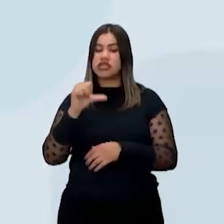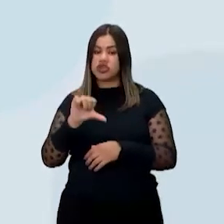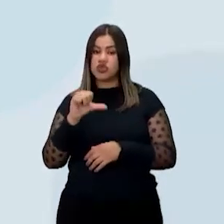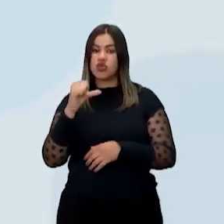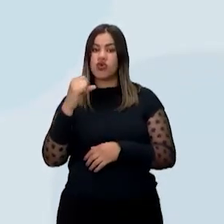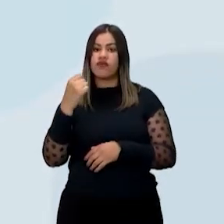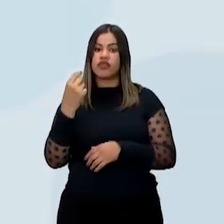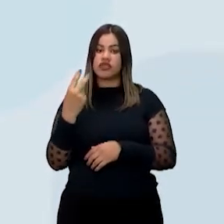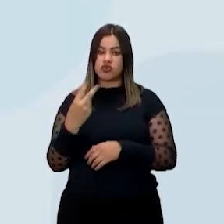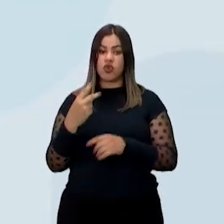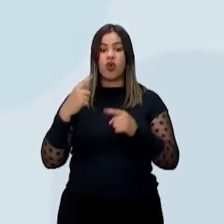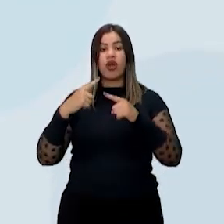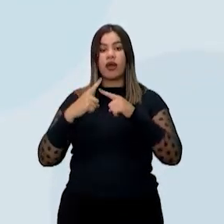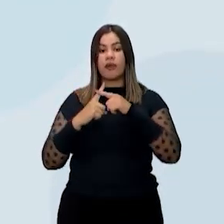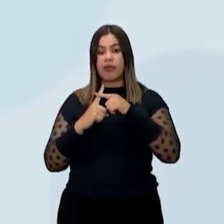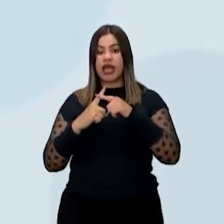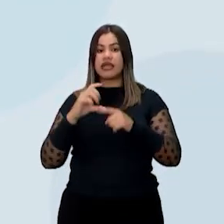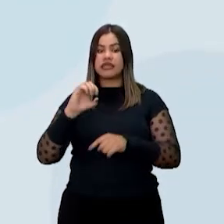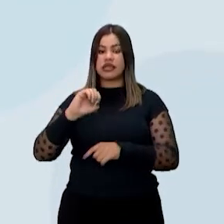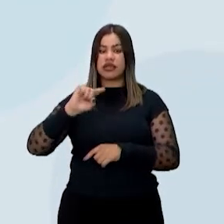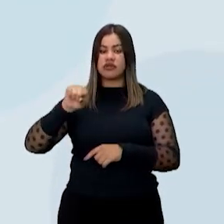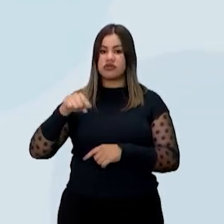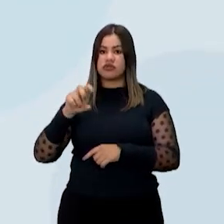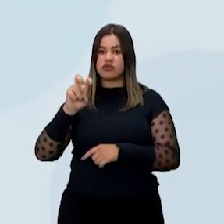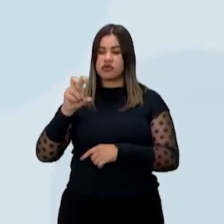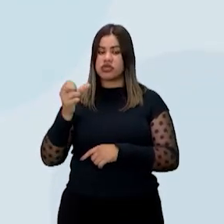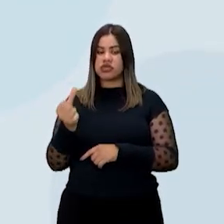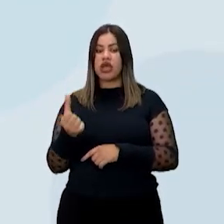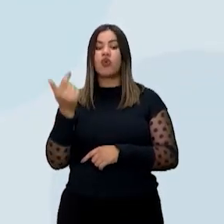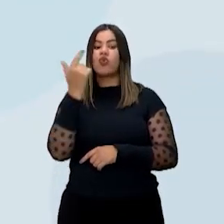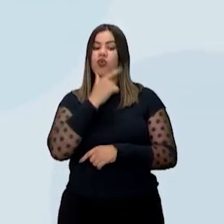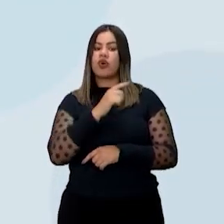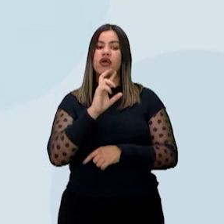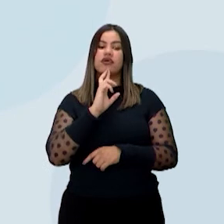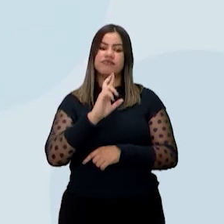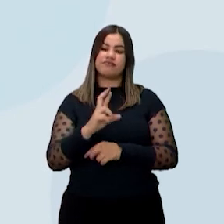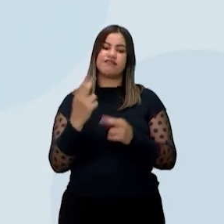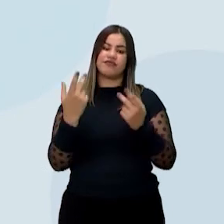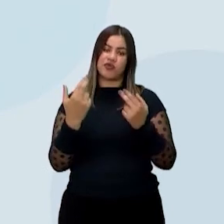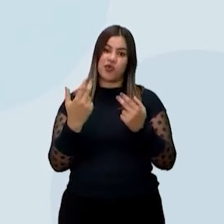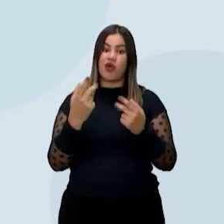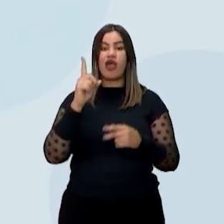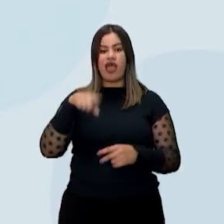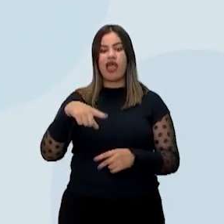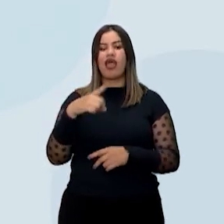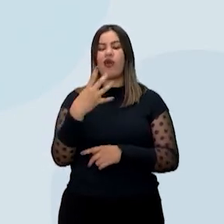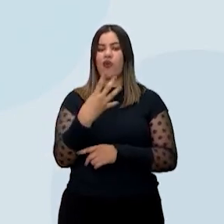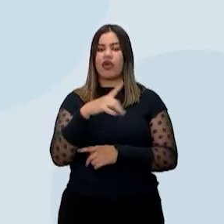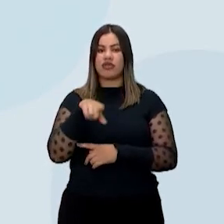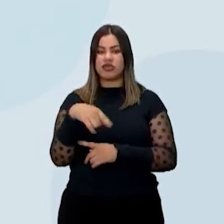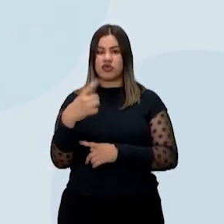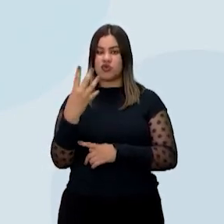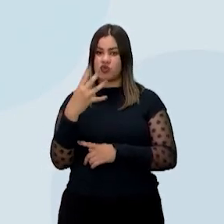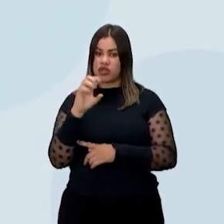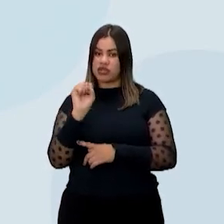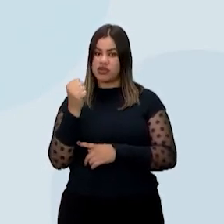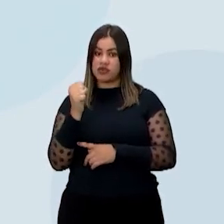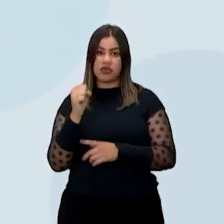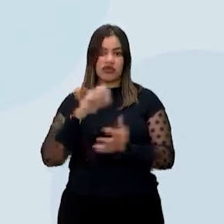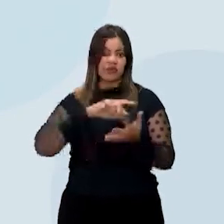né, 0,56, você também vai chegar lá no 4,48. Então, há